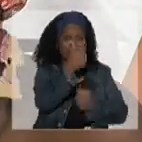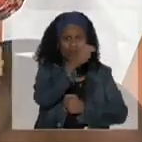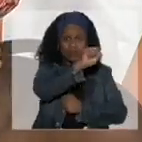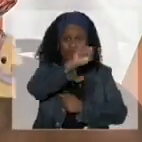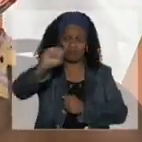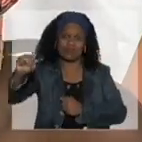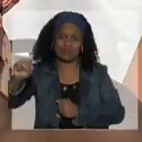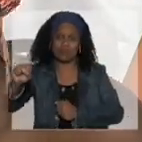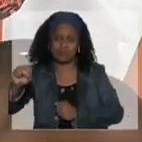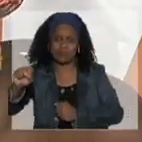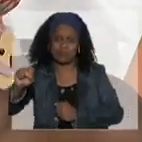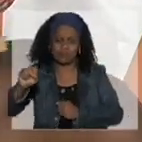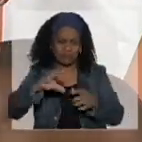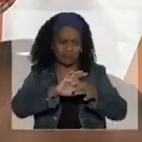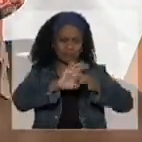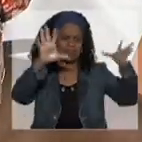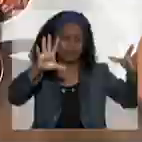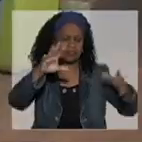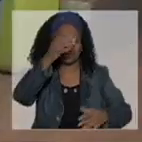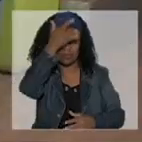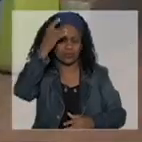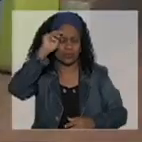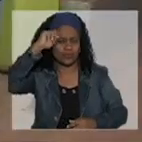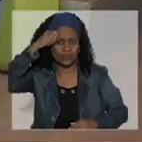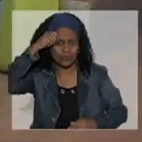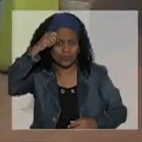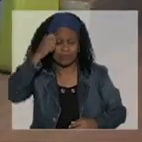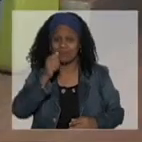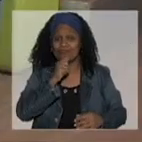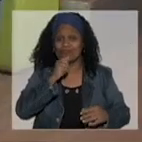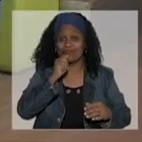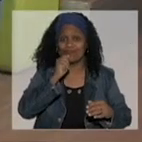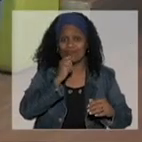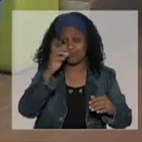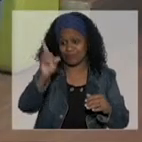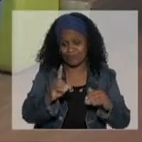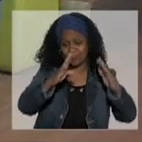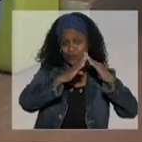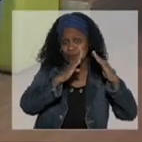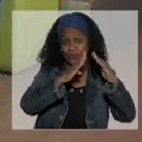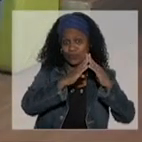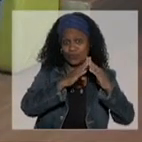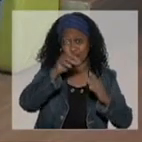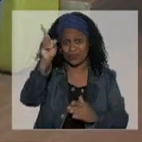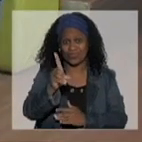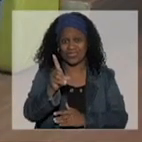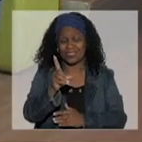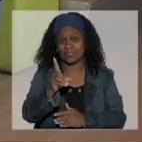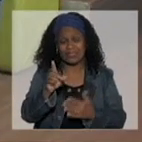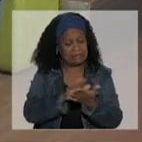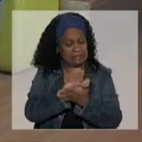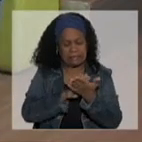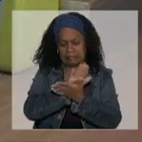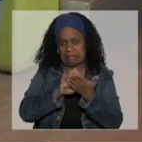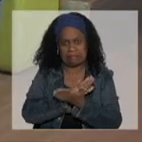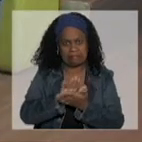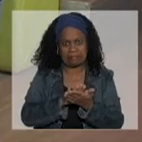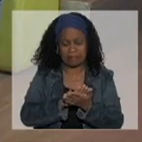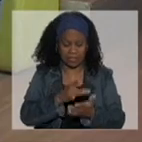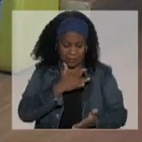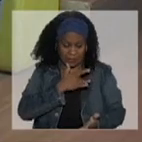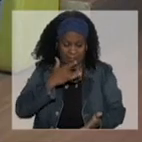1888 vamos libertar sem direito à moradia sem direito a nada